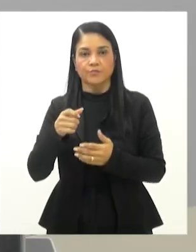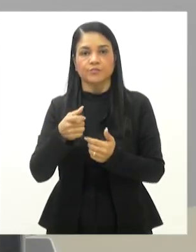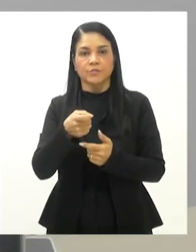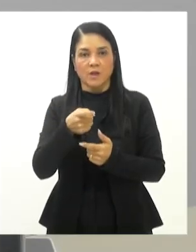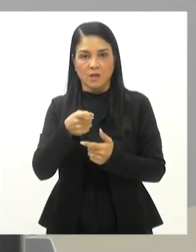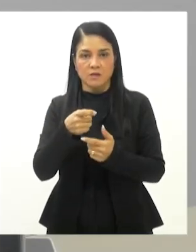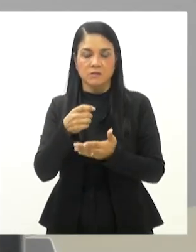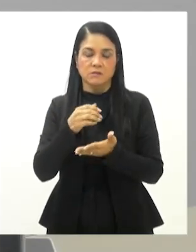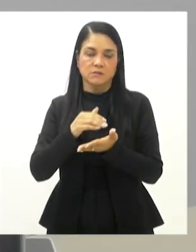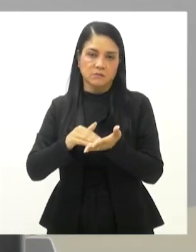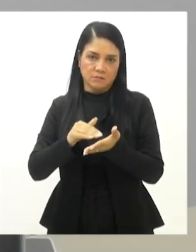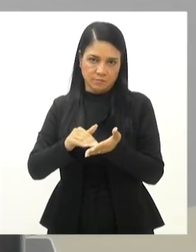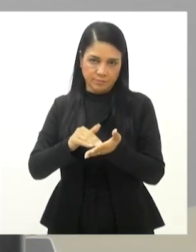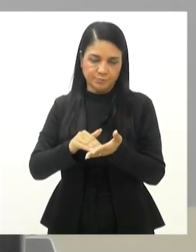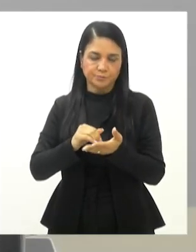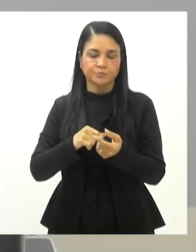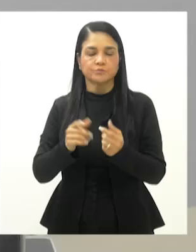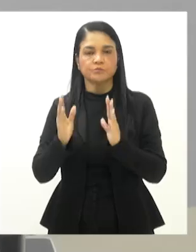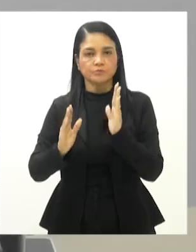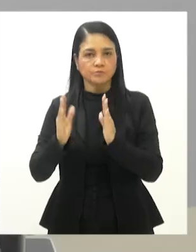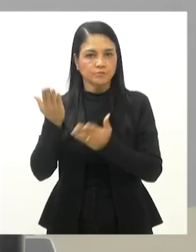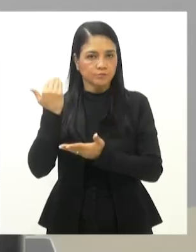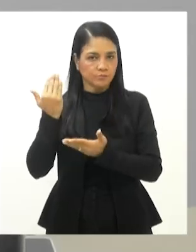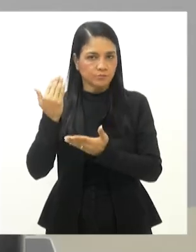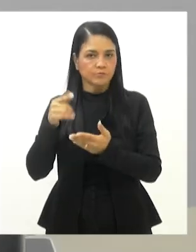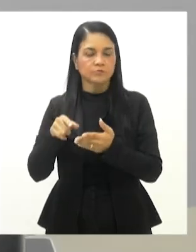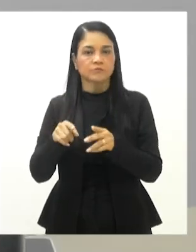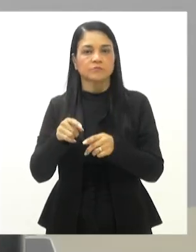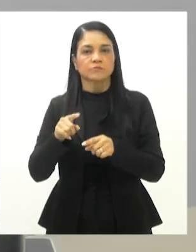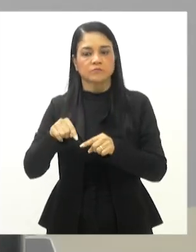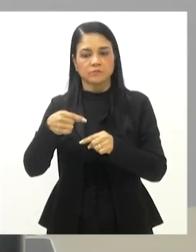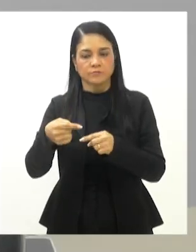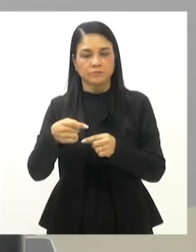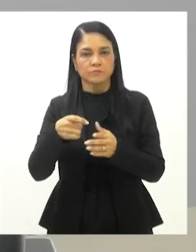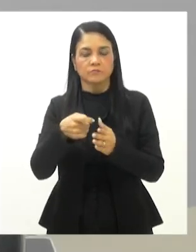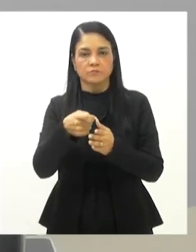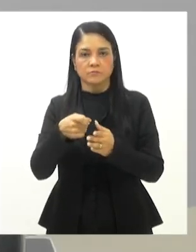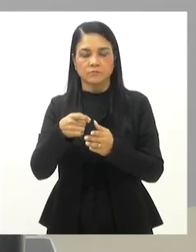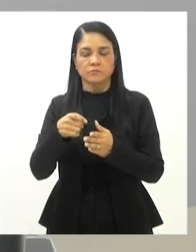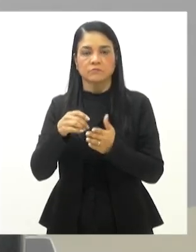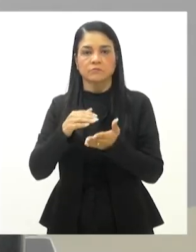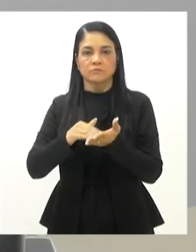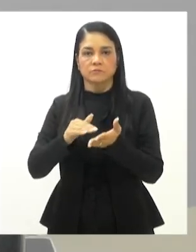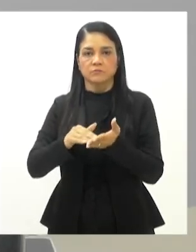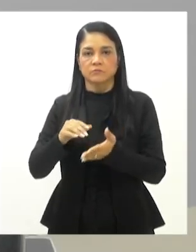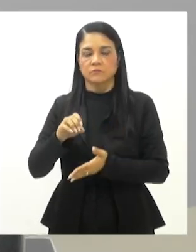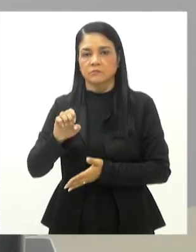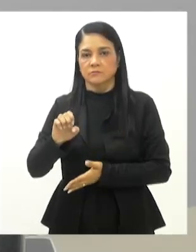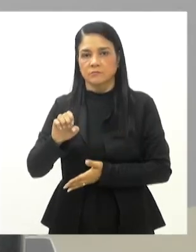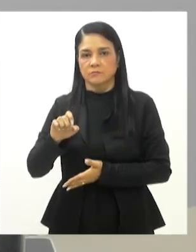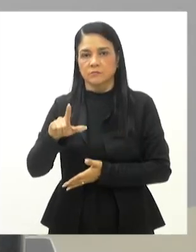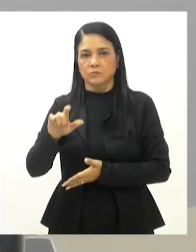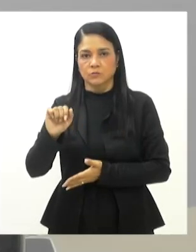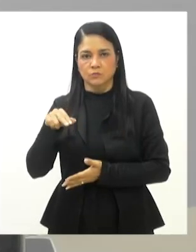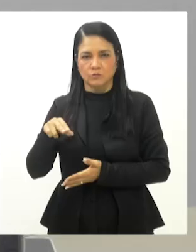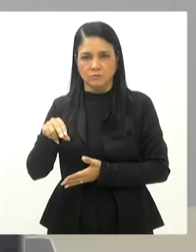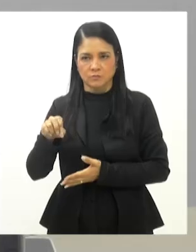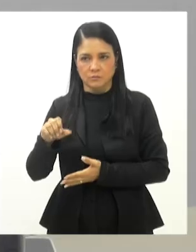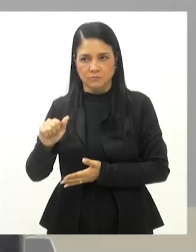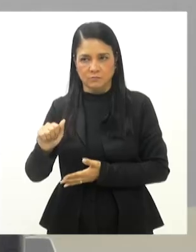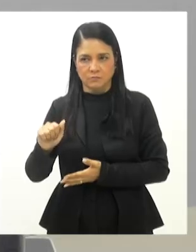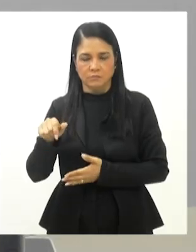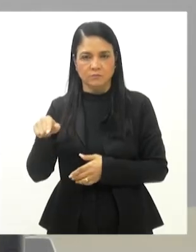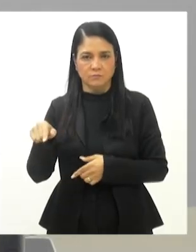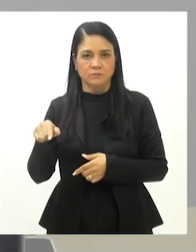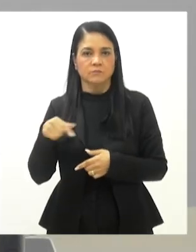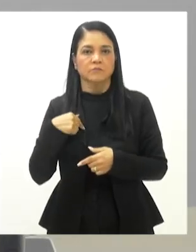era secretário naquele momento, e o subsequente secretário Uruan Sintra. E quando nós falamos, só